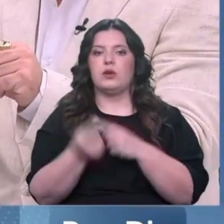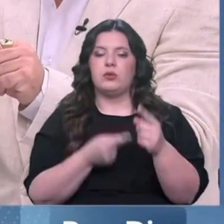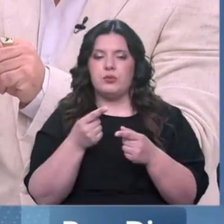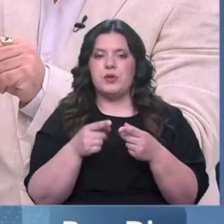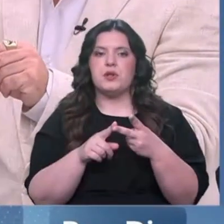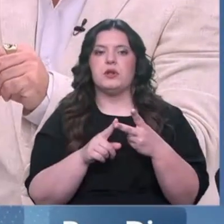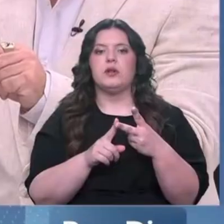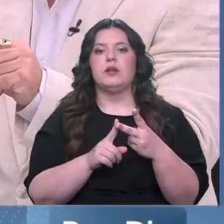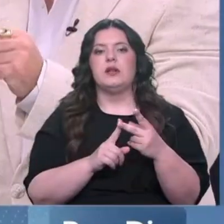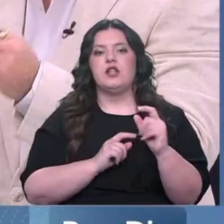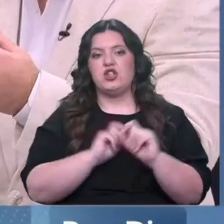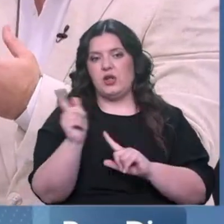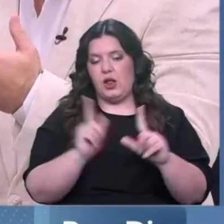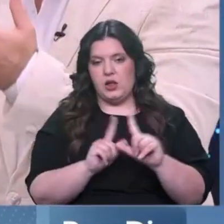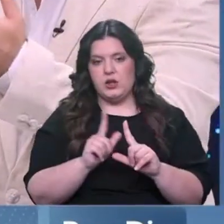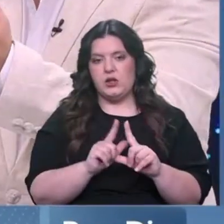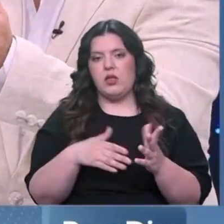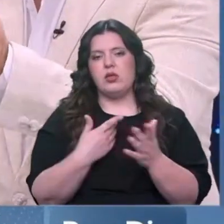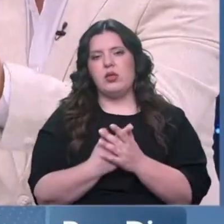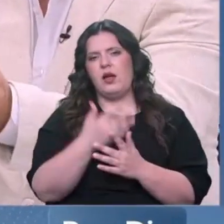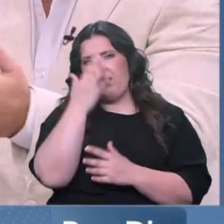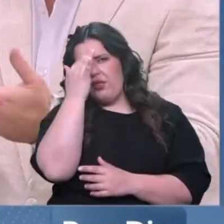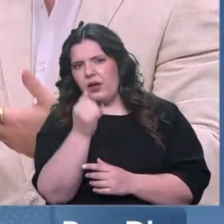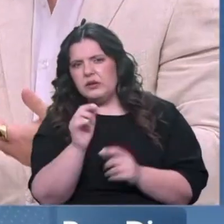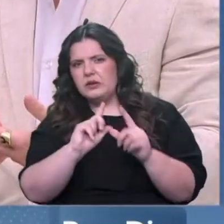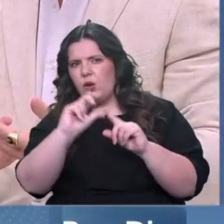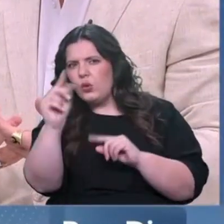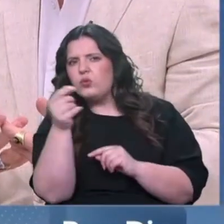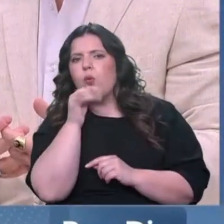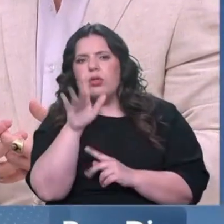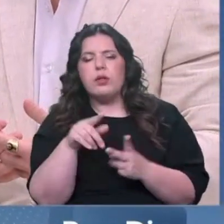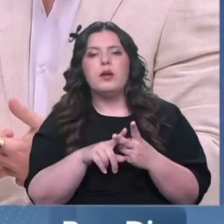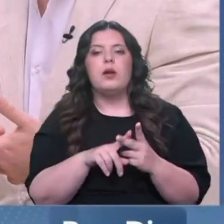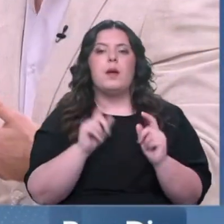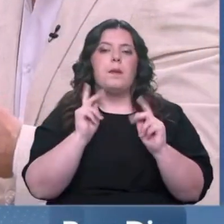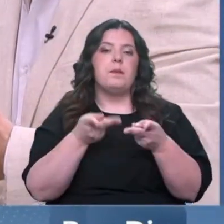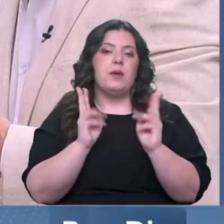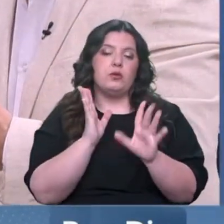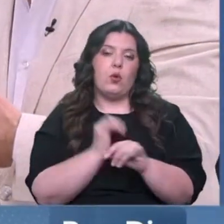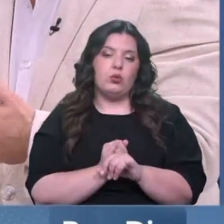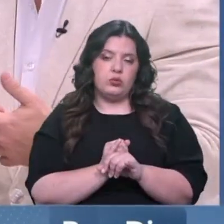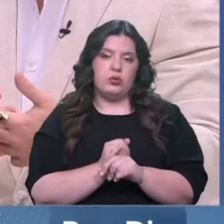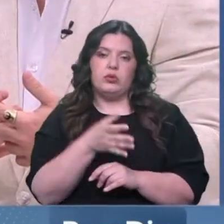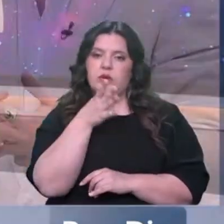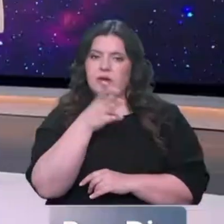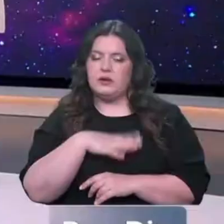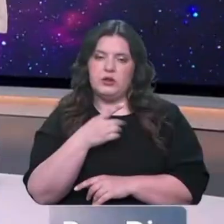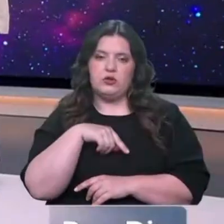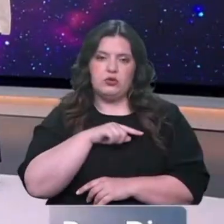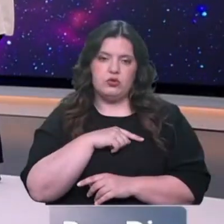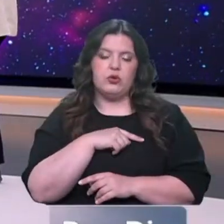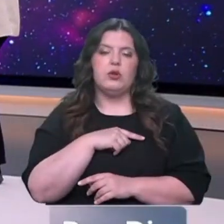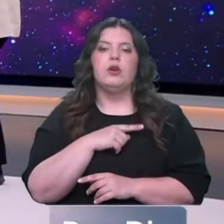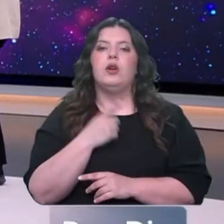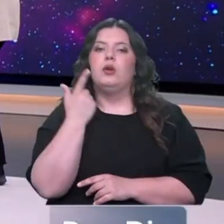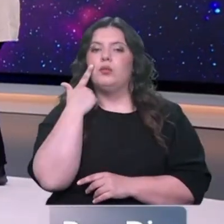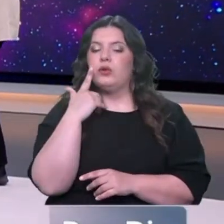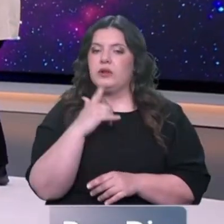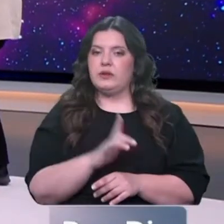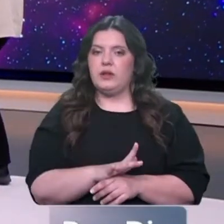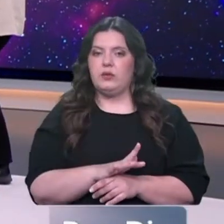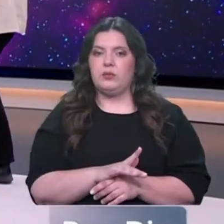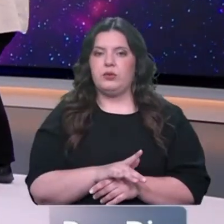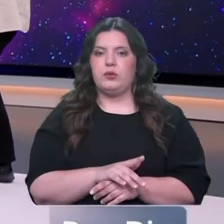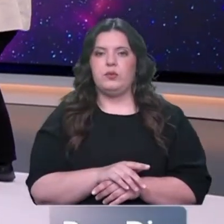algumas estrelas nos dá uma indicação das distâncias. Outro método permite-nos dizer como é que, por exemplo, o